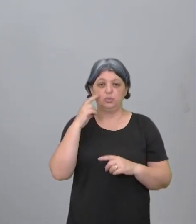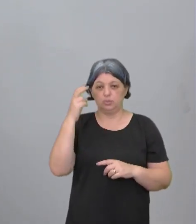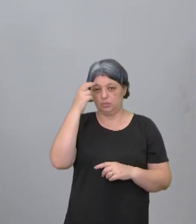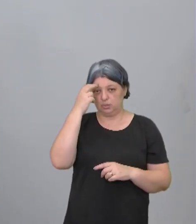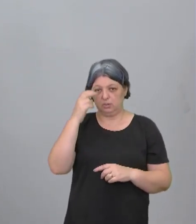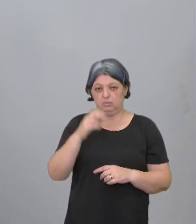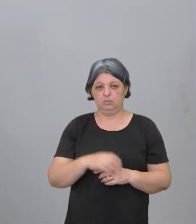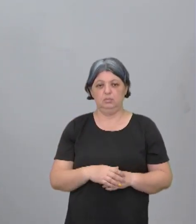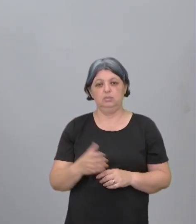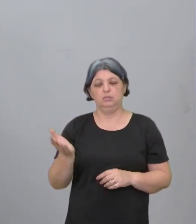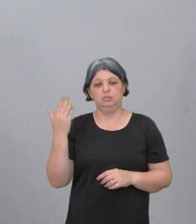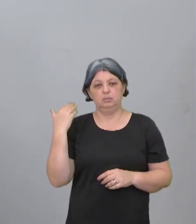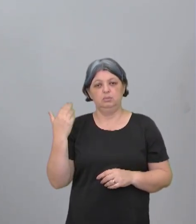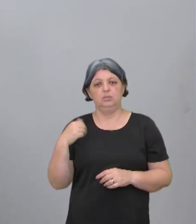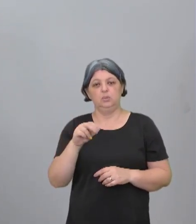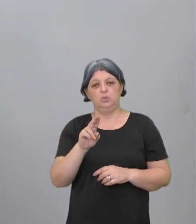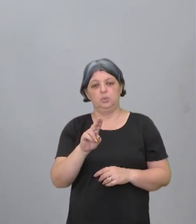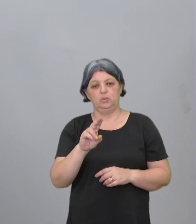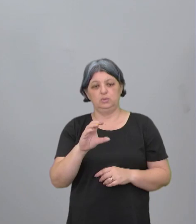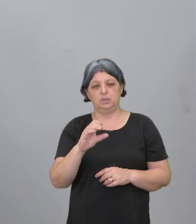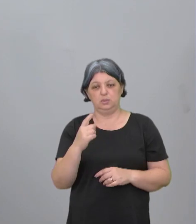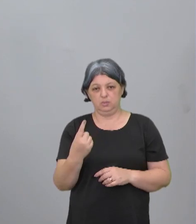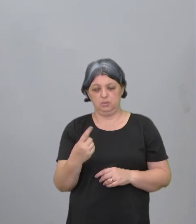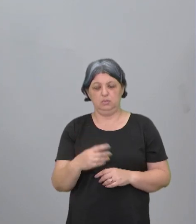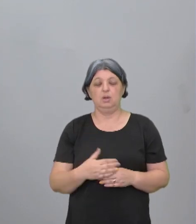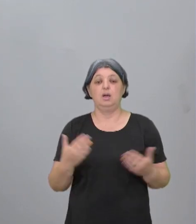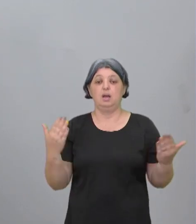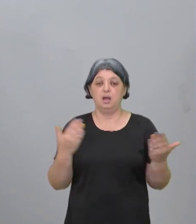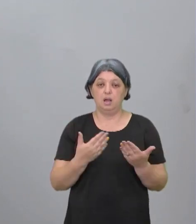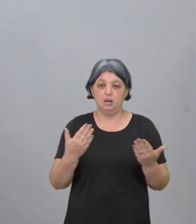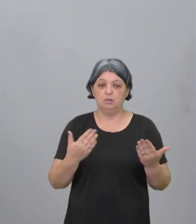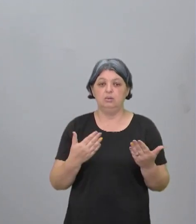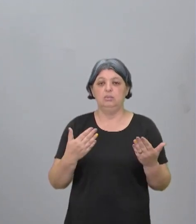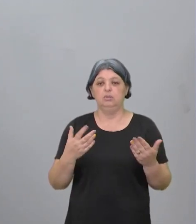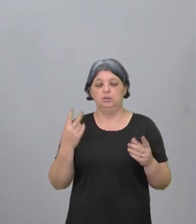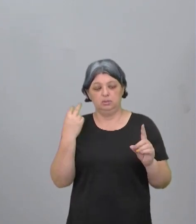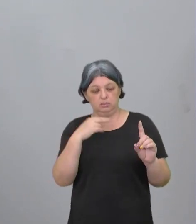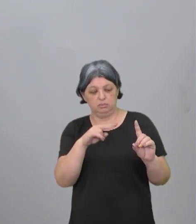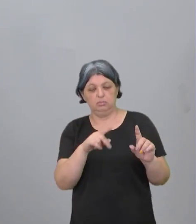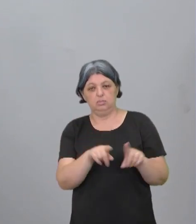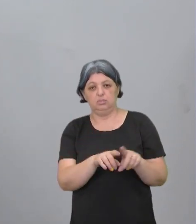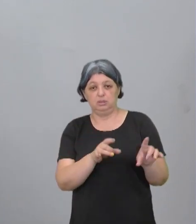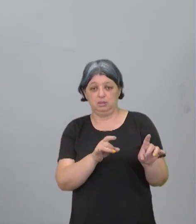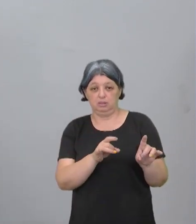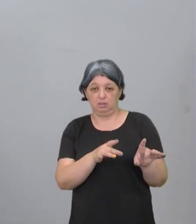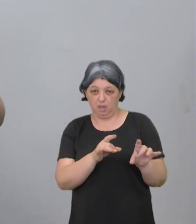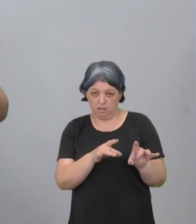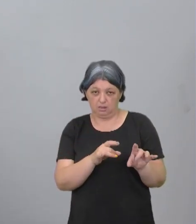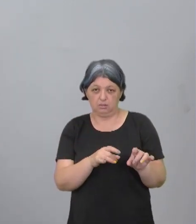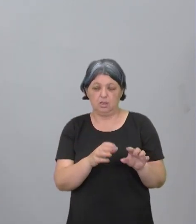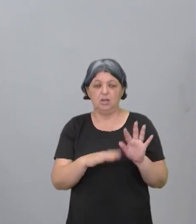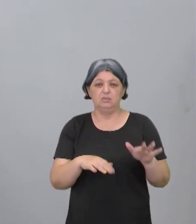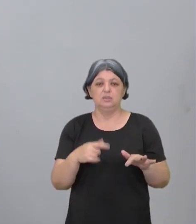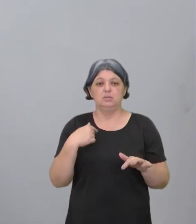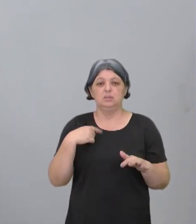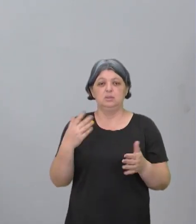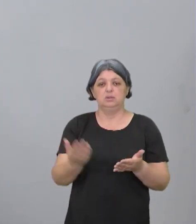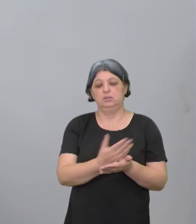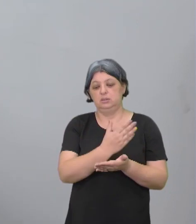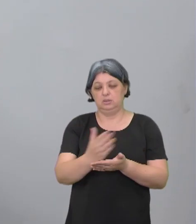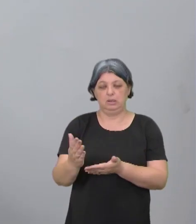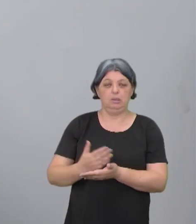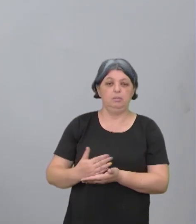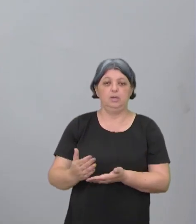gente estava lá na UC1, mas olhando agora para esse olhar mais técnico, também é entender que muitas vezes a gente tem essa mania de separar as coisas